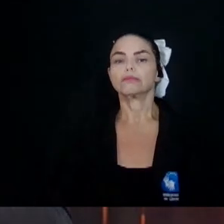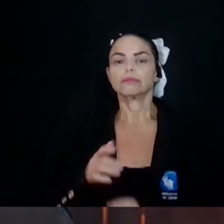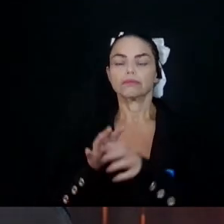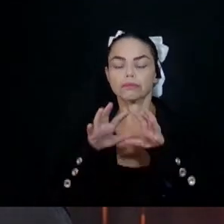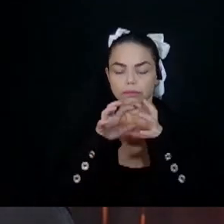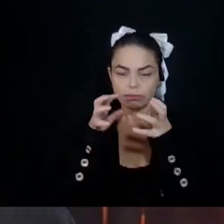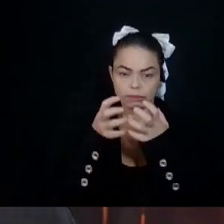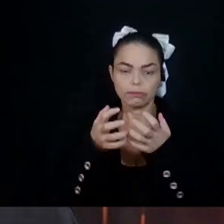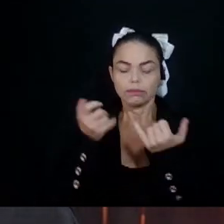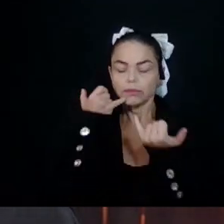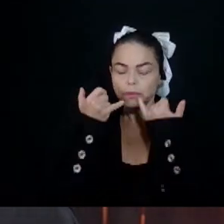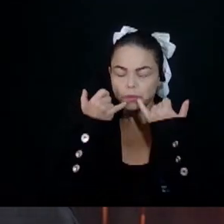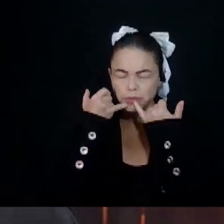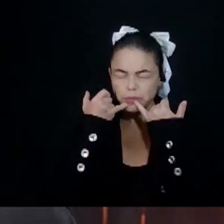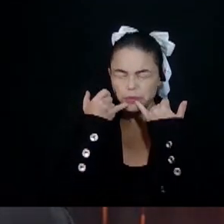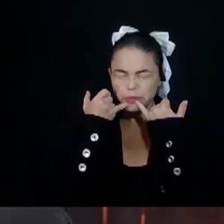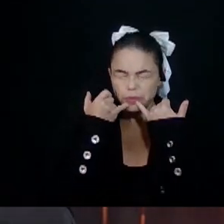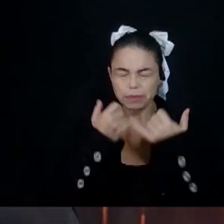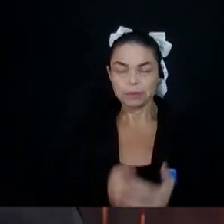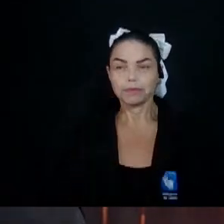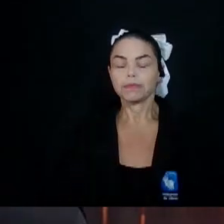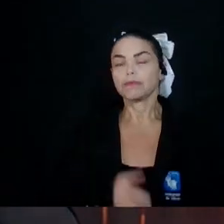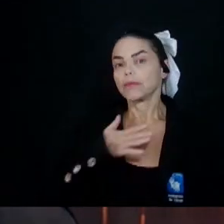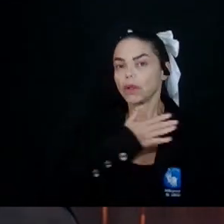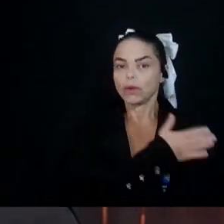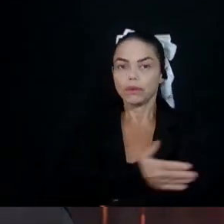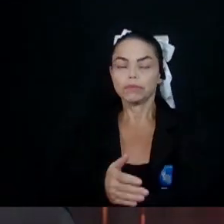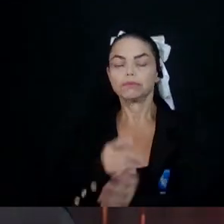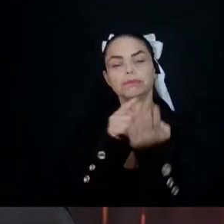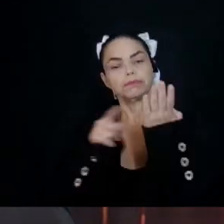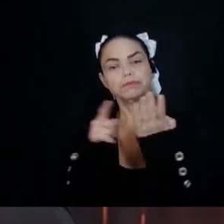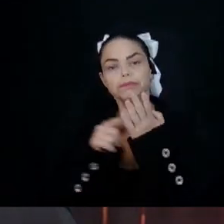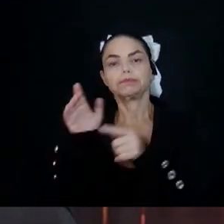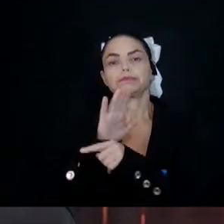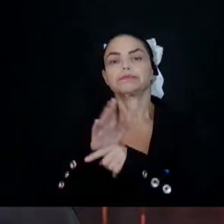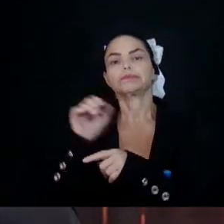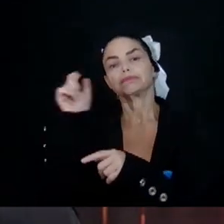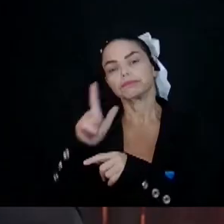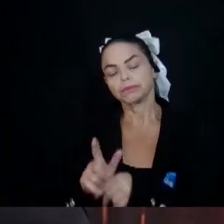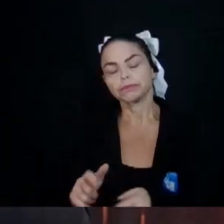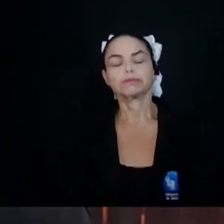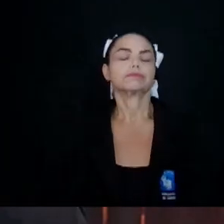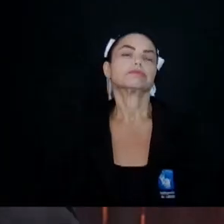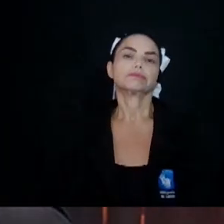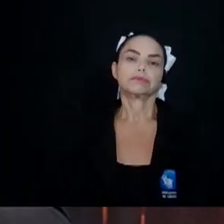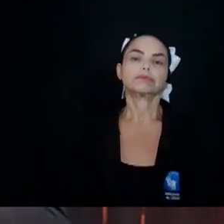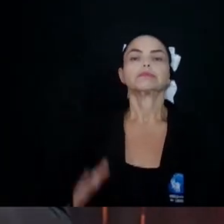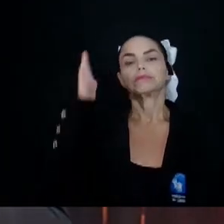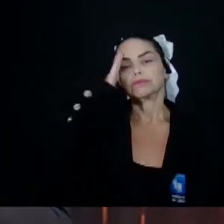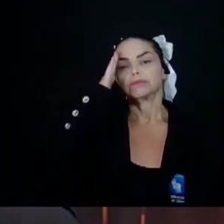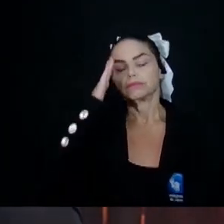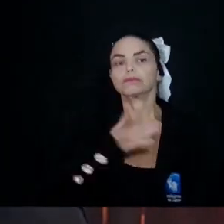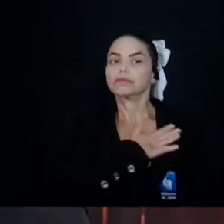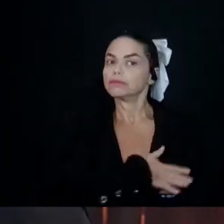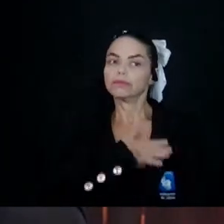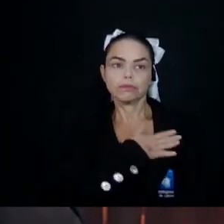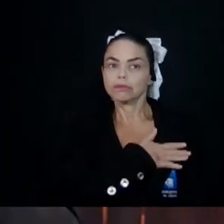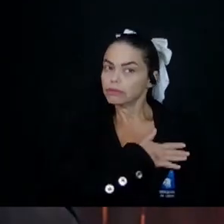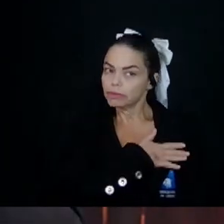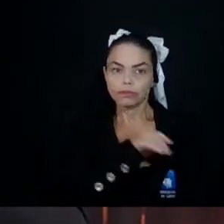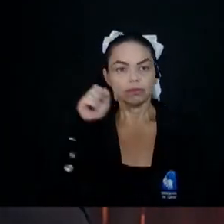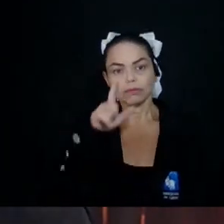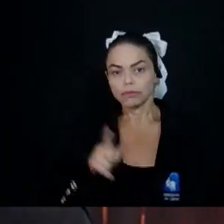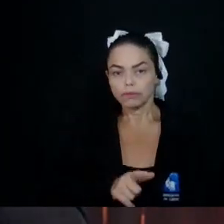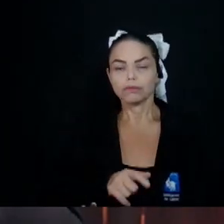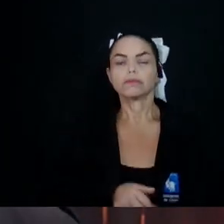informação, né? Então, se ela assistir um vídeo da cor azul, o algoritmo vai entender que ela gosta só da cor azul. E